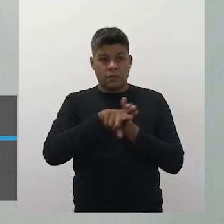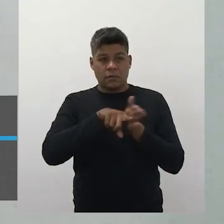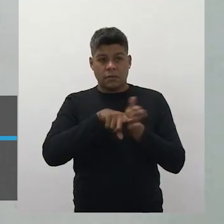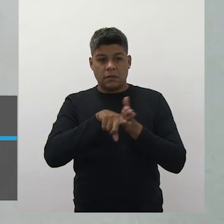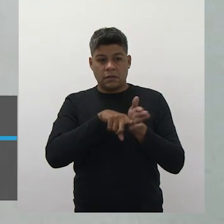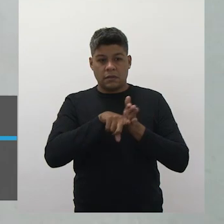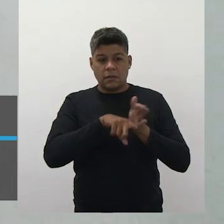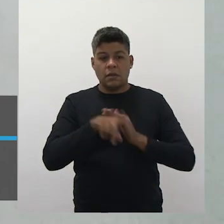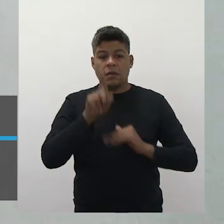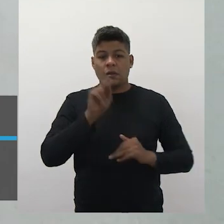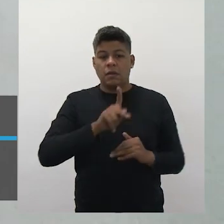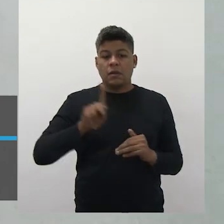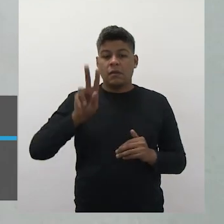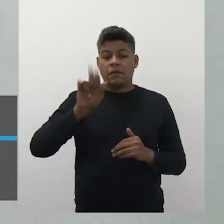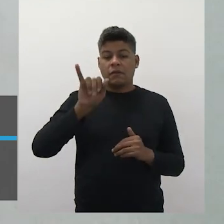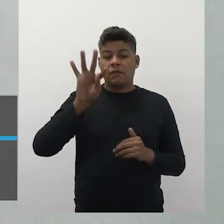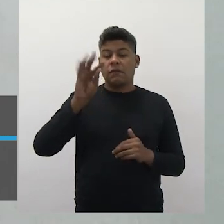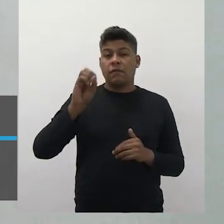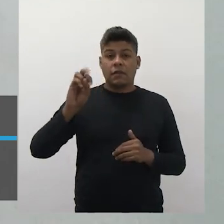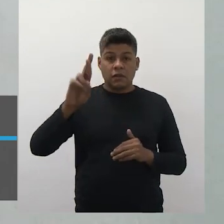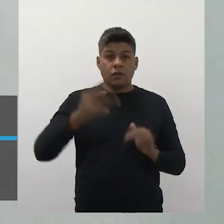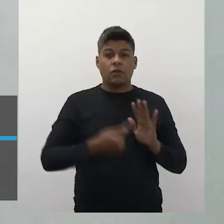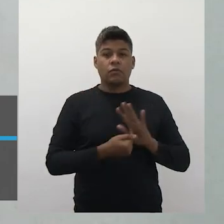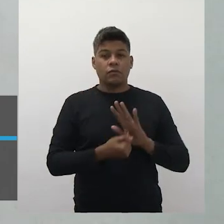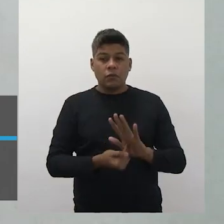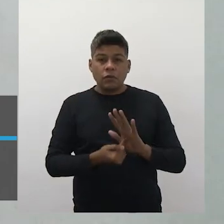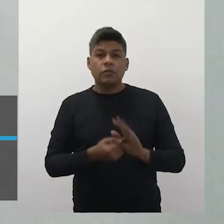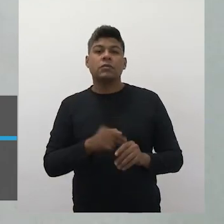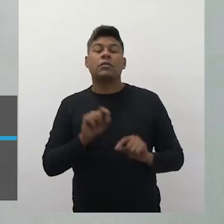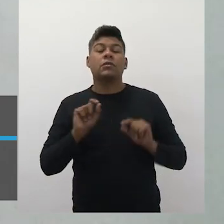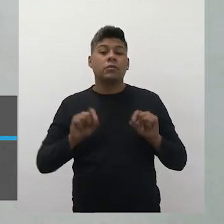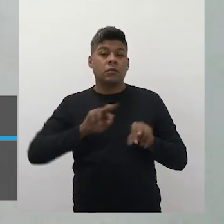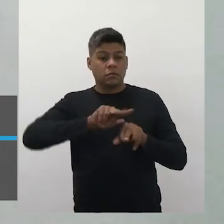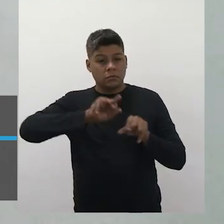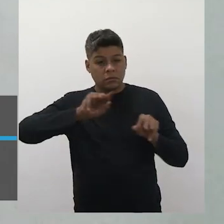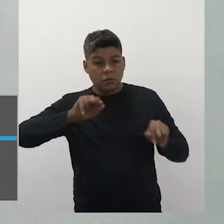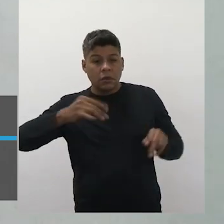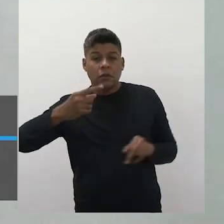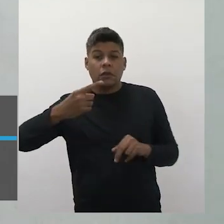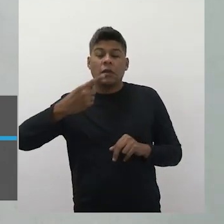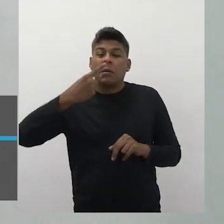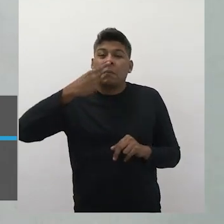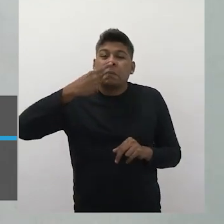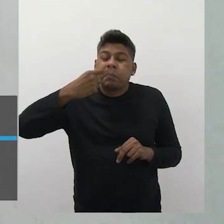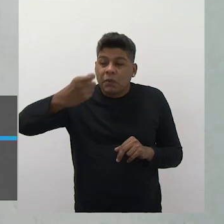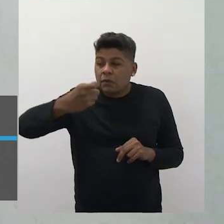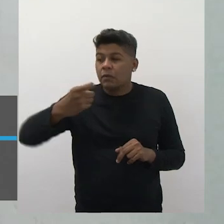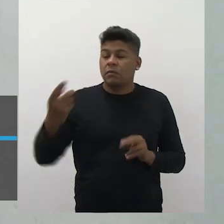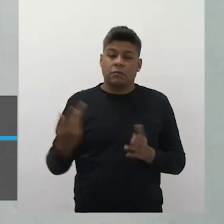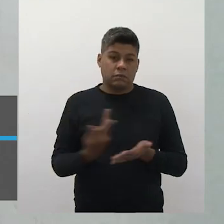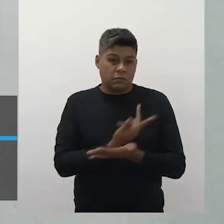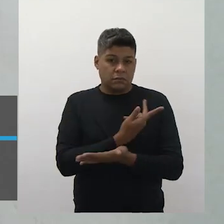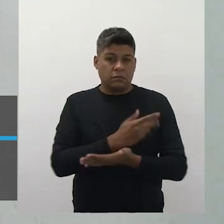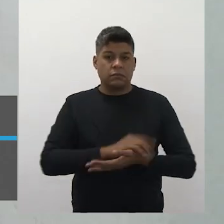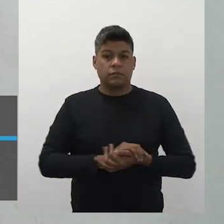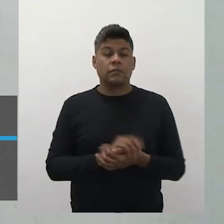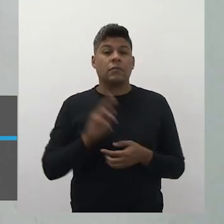pesquisas. Professor Vitor diz, mostrando os males que a poluição causa.